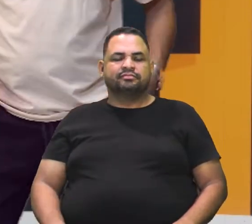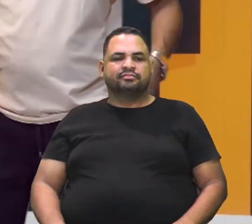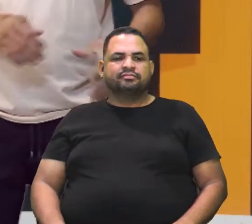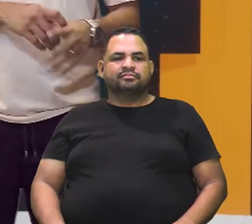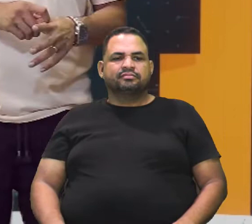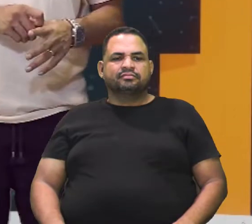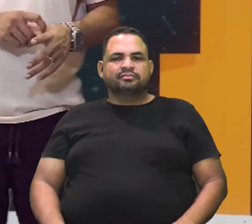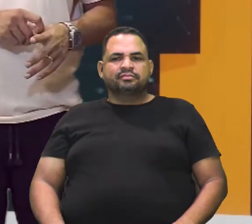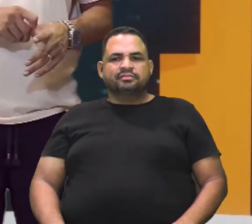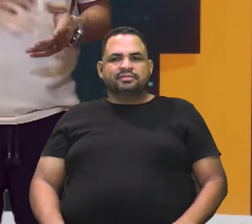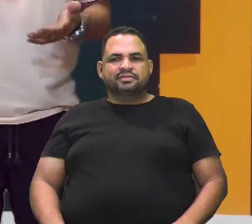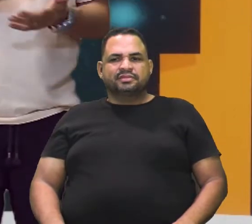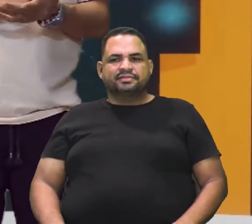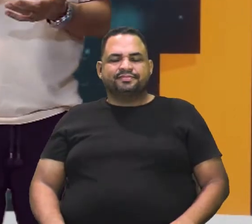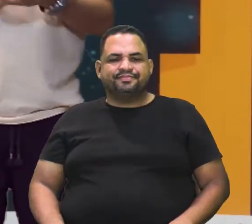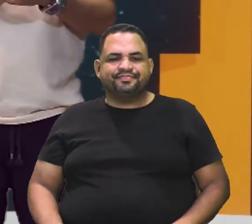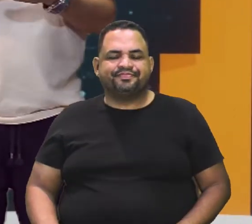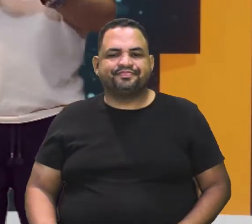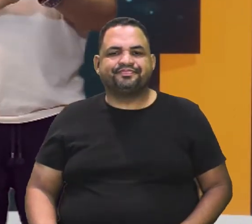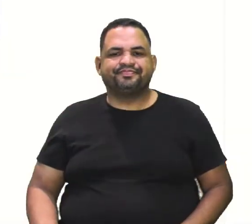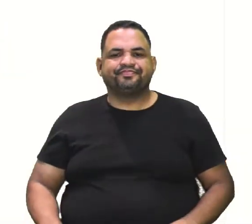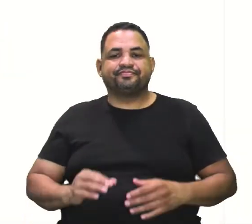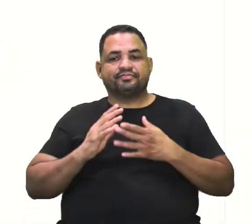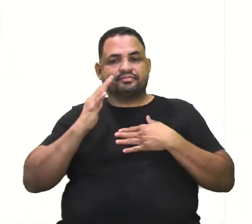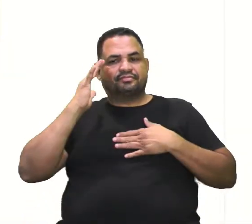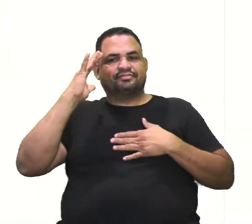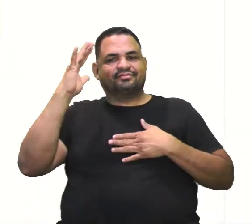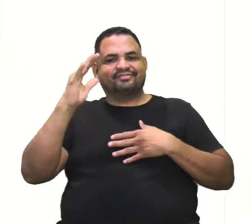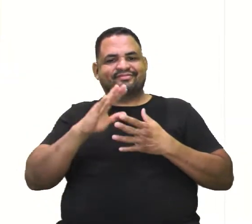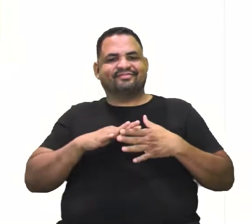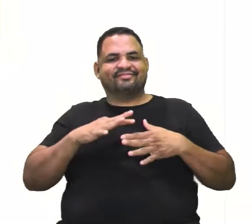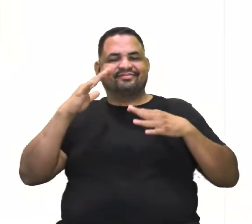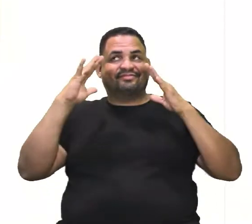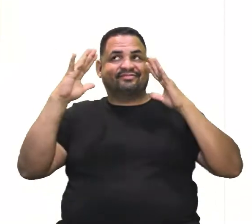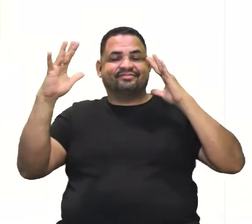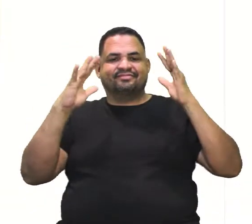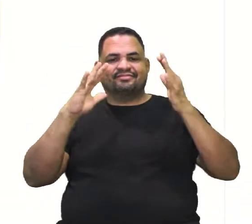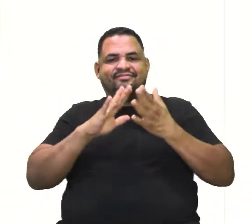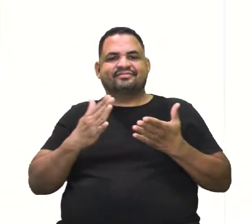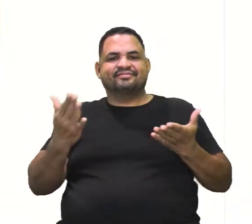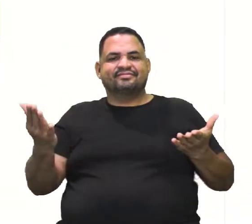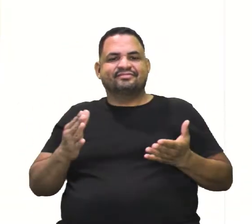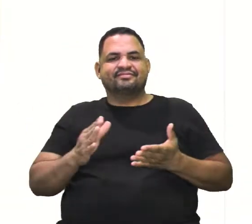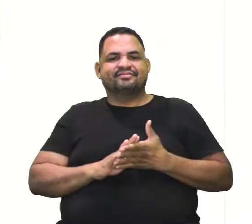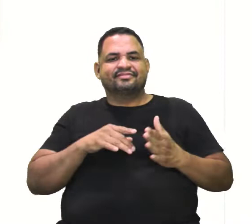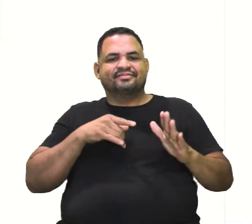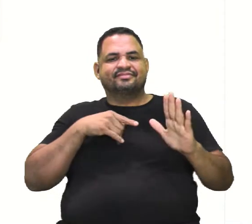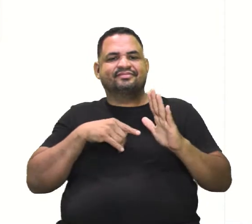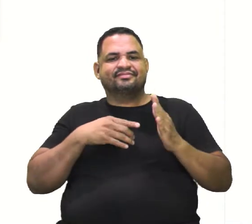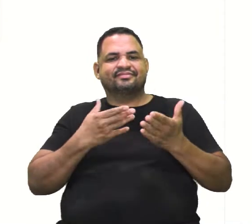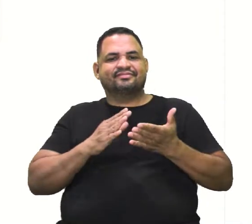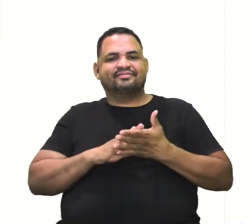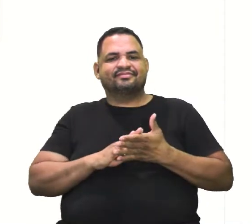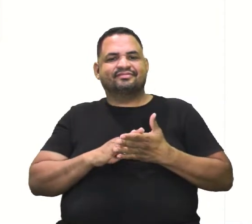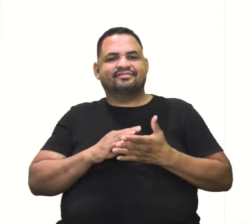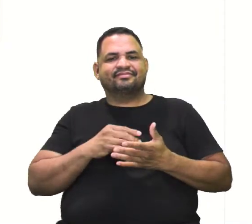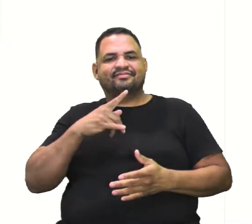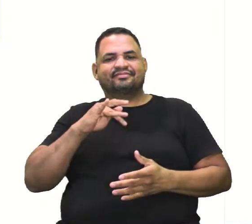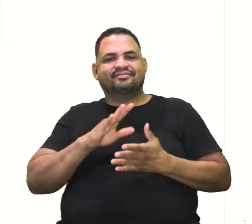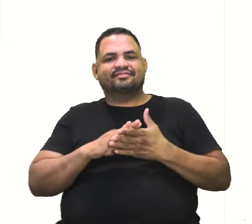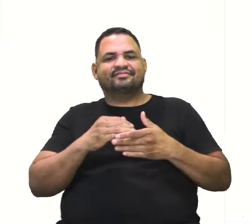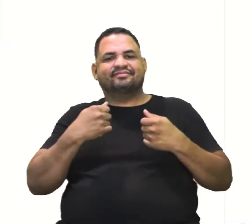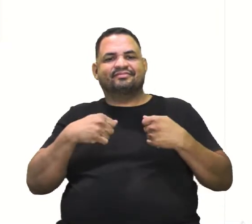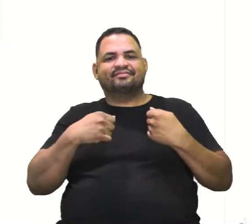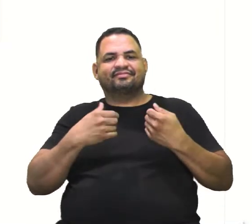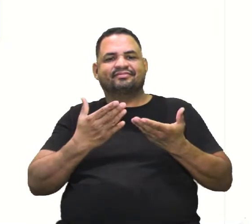irracional. Beleza, beleza? Beleza. E para descontrair, olha lá, aqui que temos uma charge. Pi, eu preciso